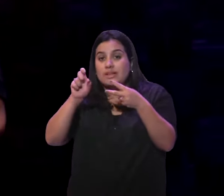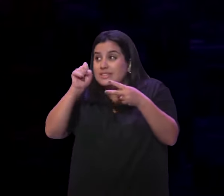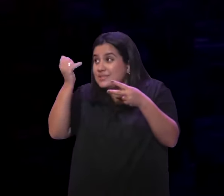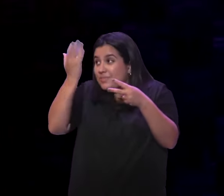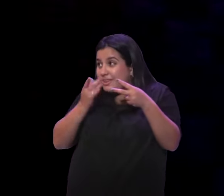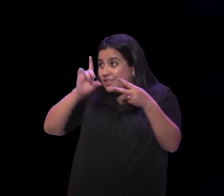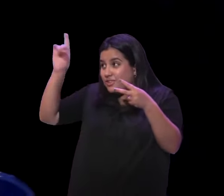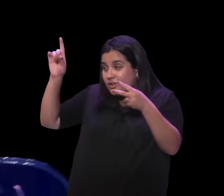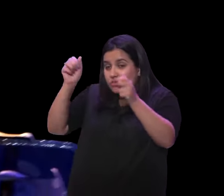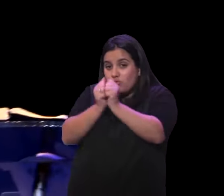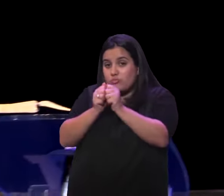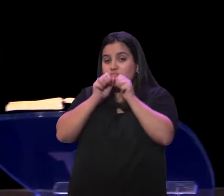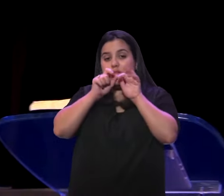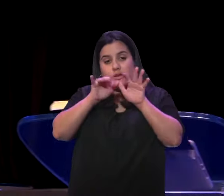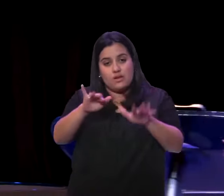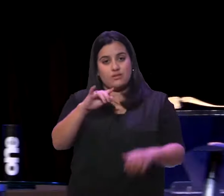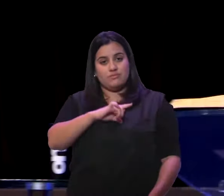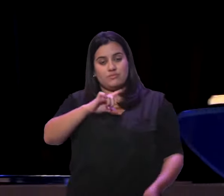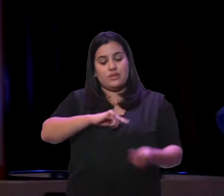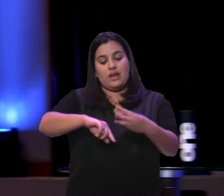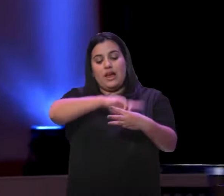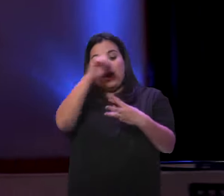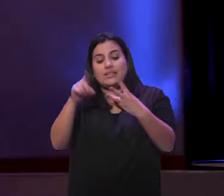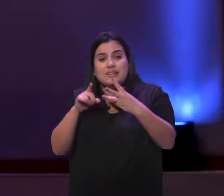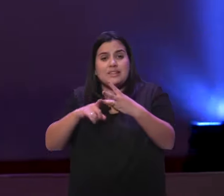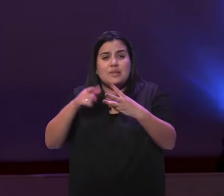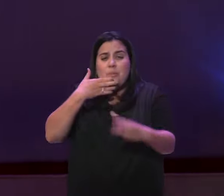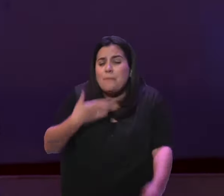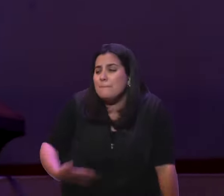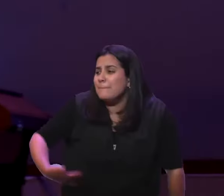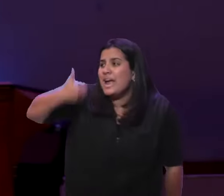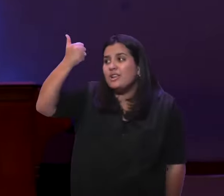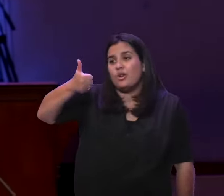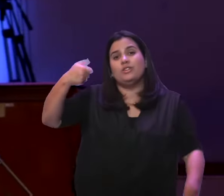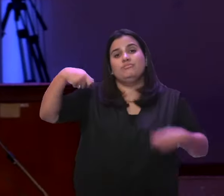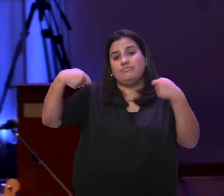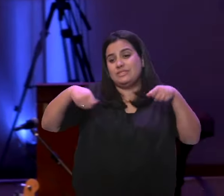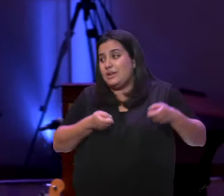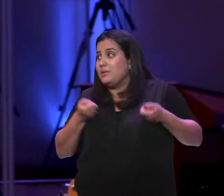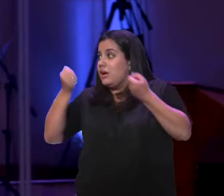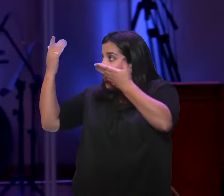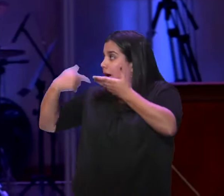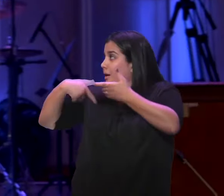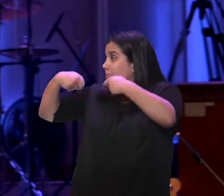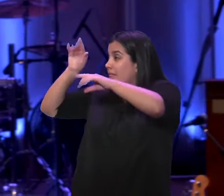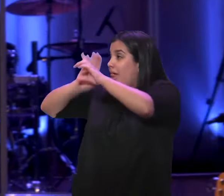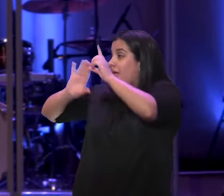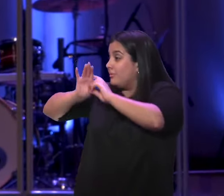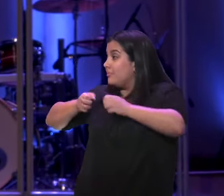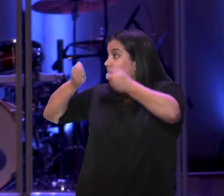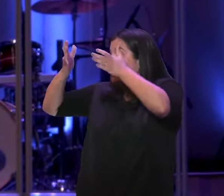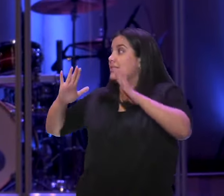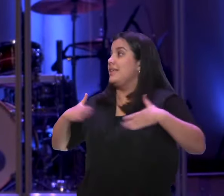abençoa. A terceira é que eu tenho que dar o meu melhor para Deus, eu tenho que cultuar a Deus com